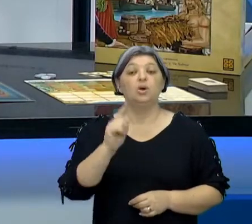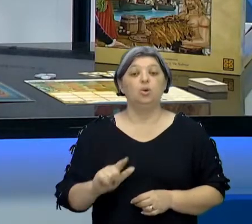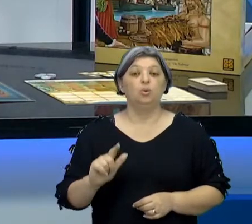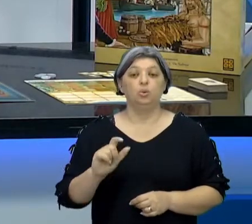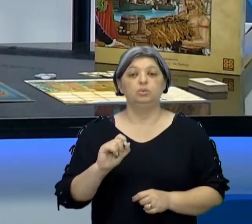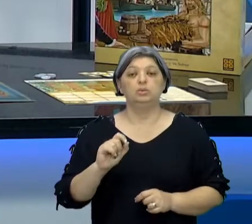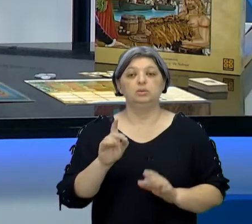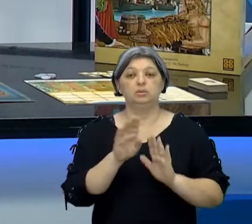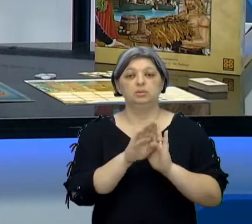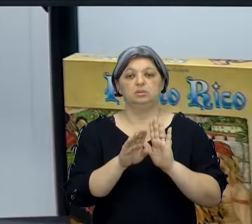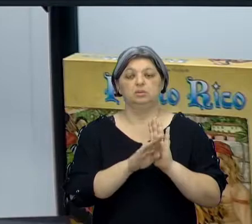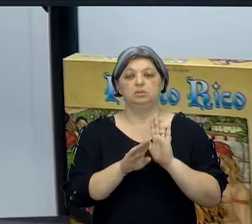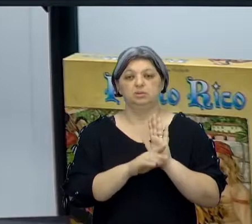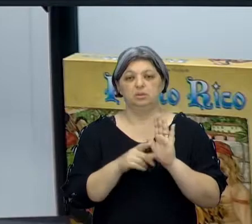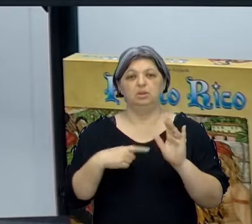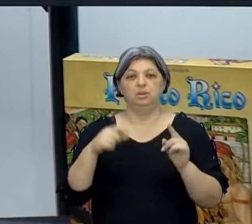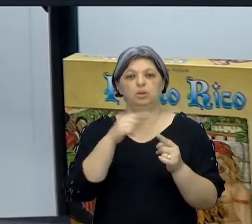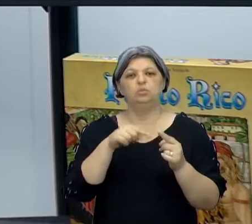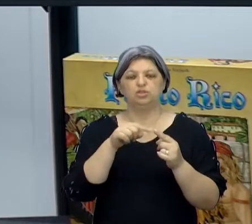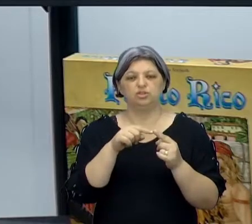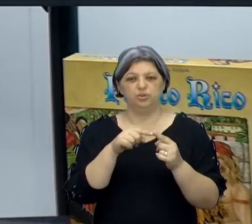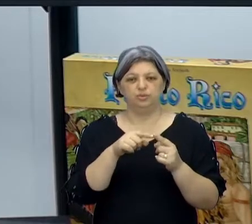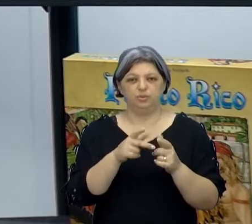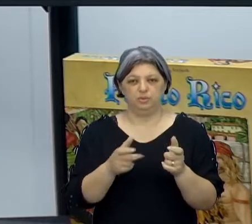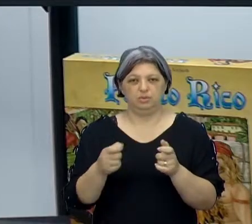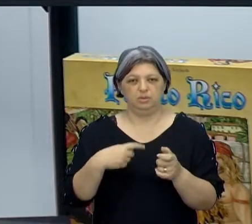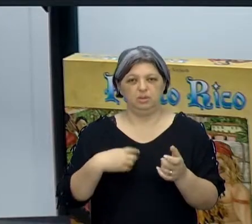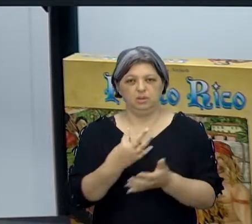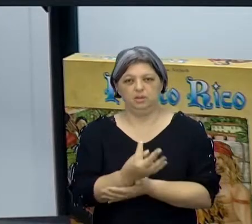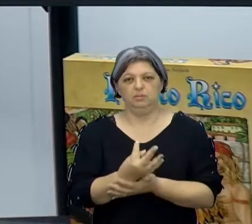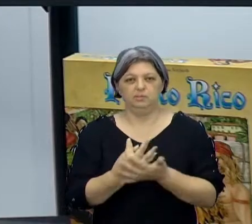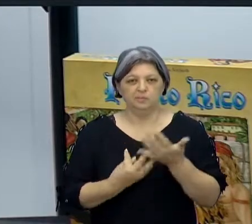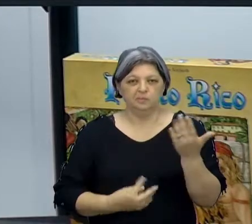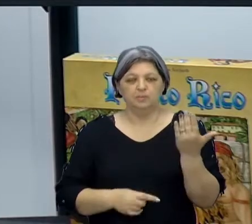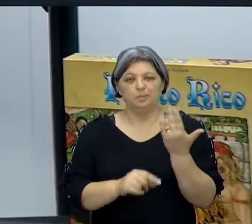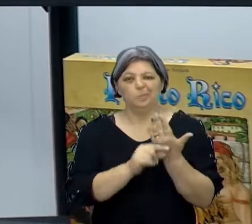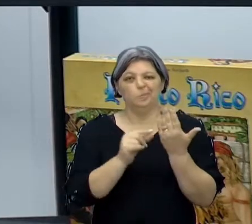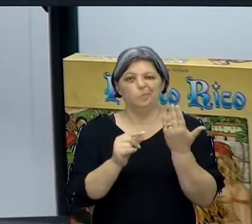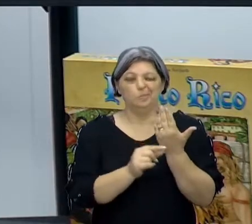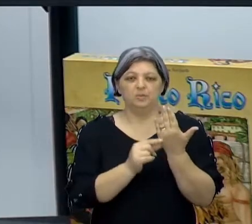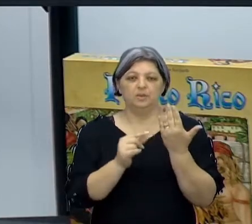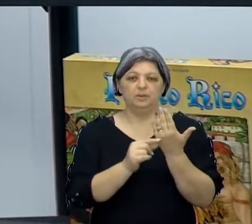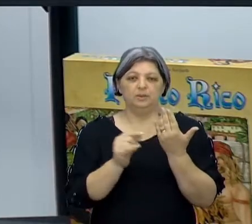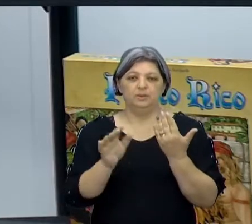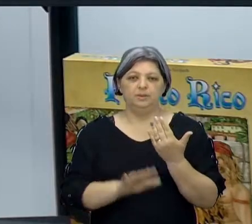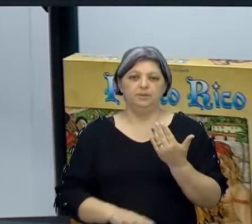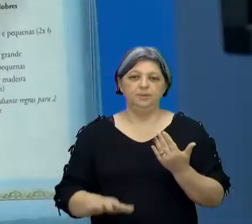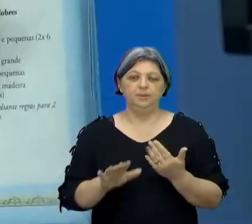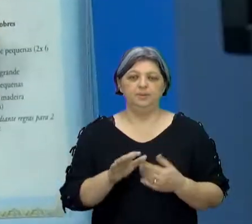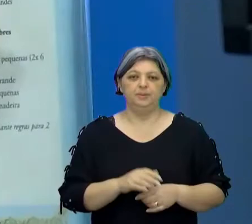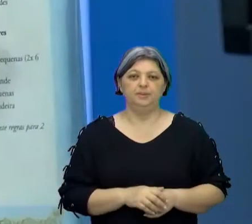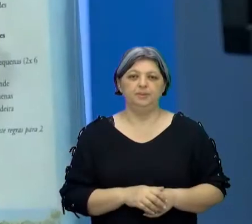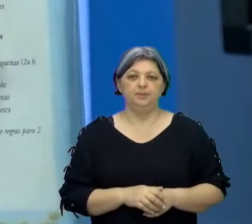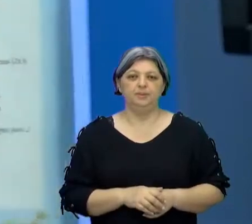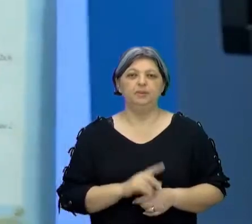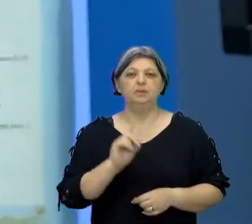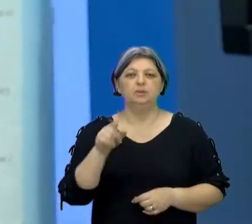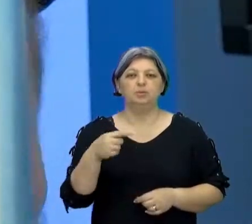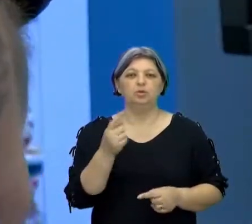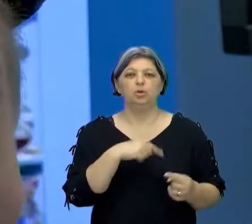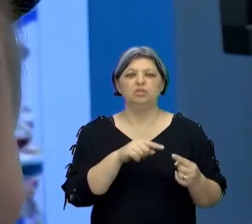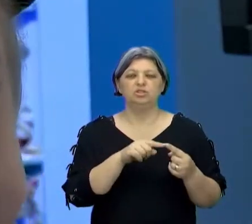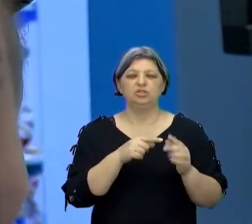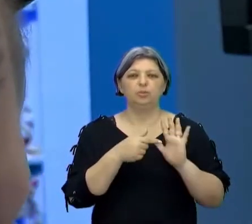do manual, então eles vão ter o objetivo do jogo. Primeiro, o texto de flavor, o texto de ambientação. Depois, eles falam o